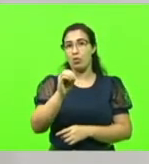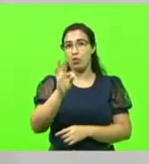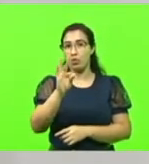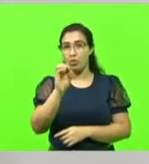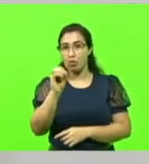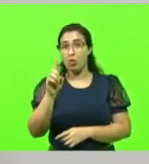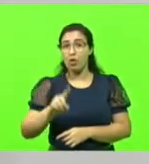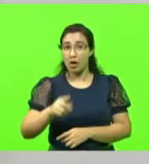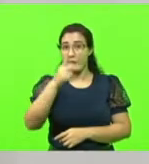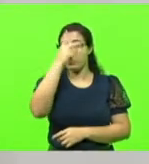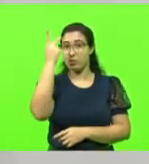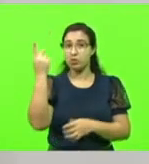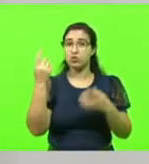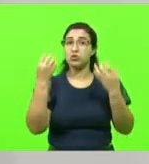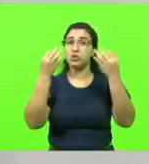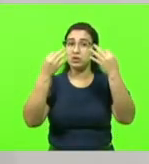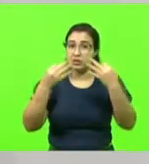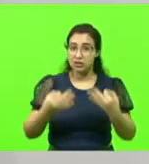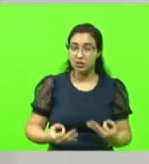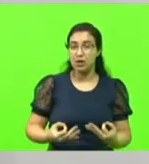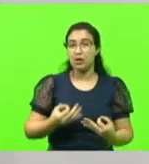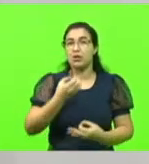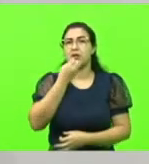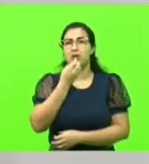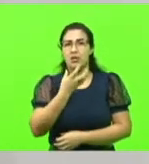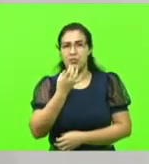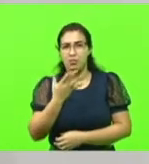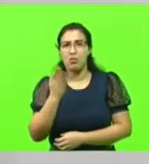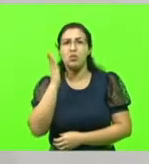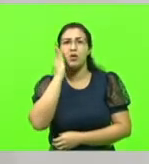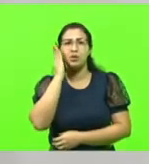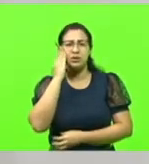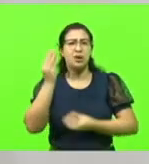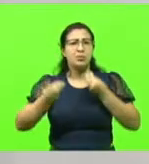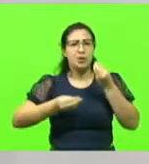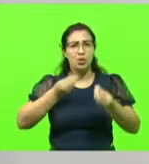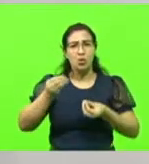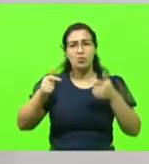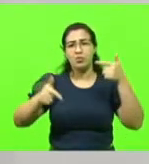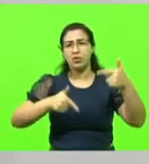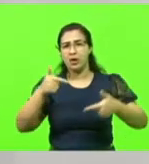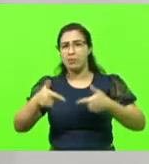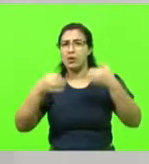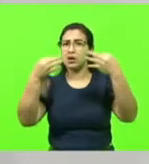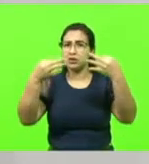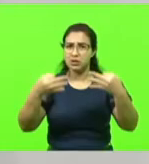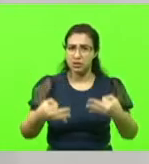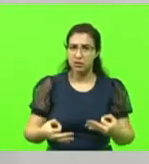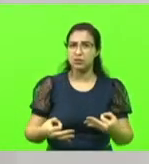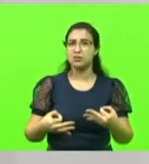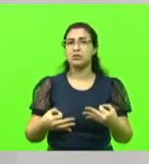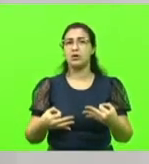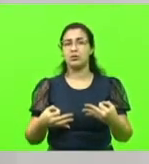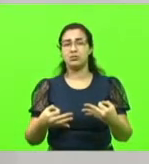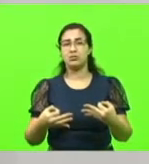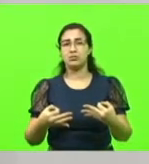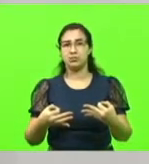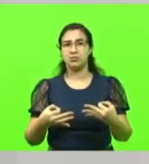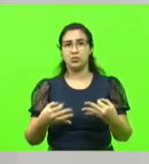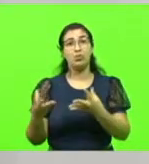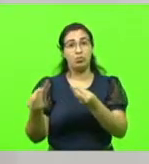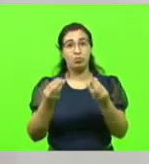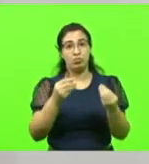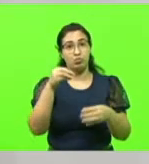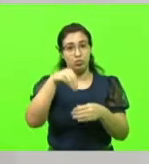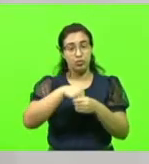que buscam viver com as suas dificuldades e tentar buscar viver da melhor maneira possível, da forma mais honesta. A maioria, a grande maioria.